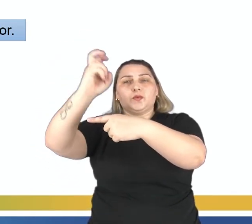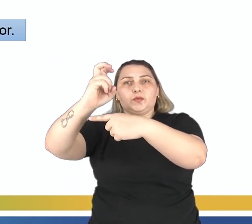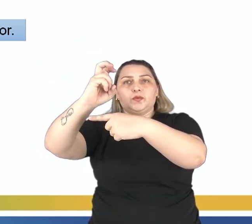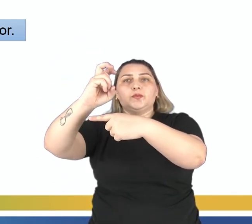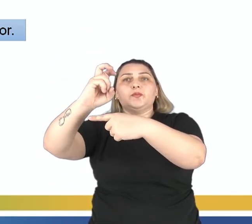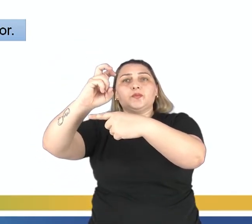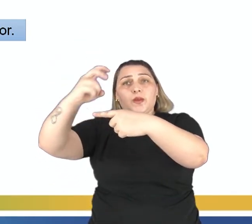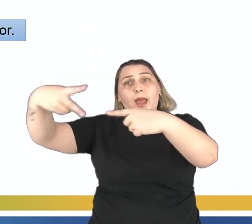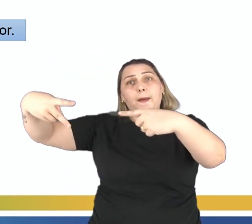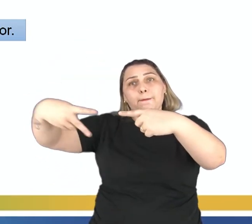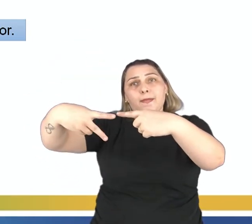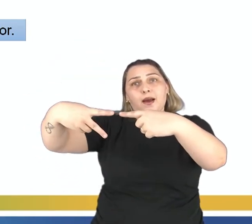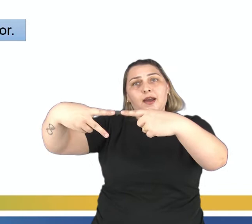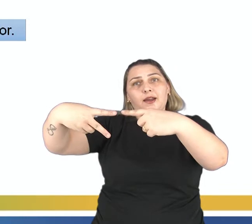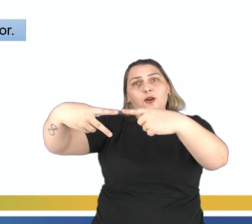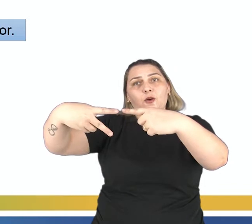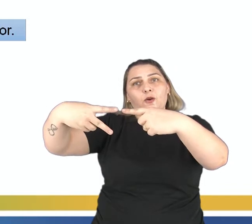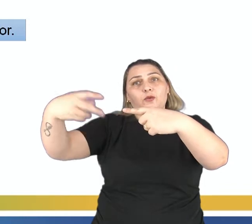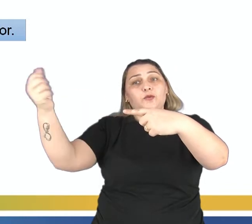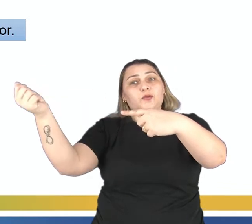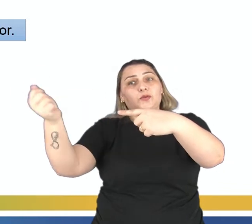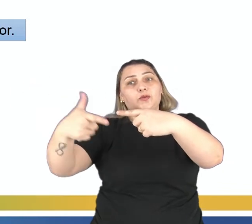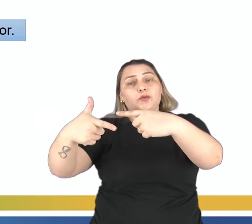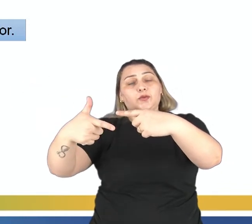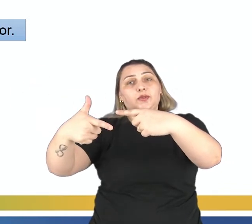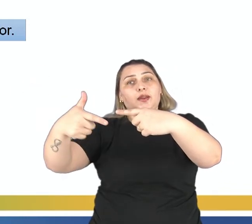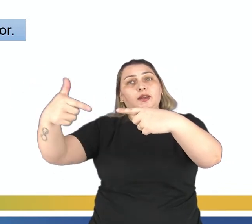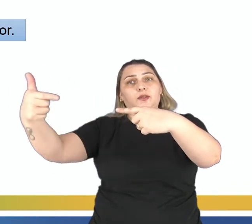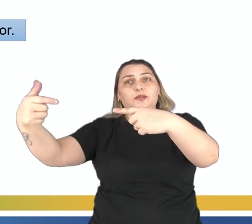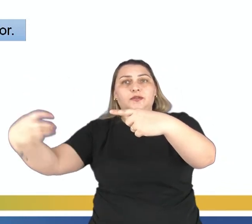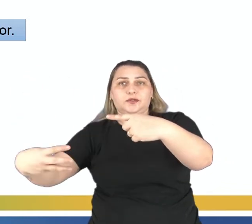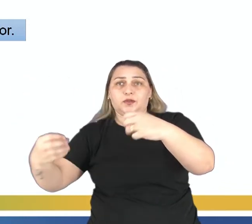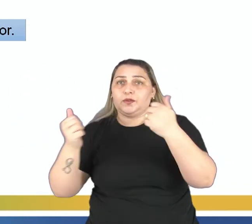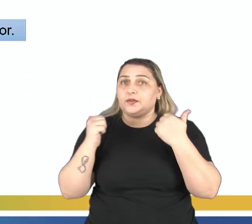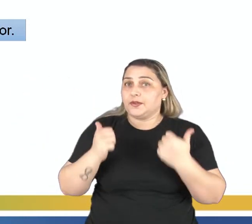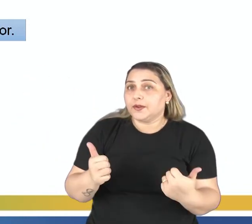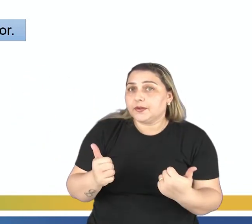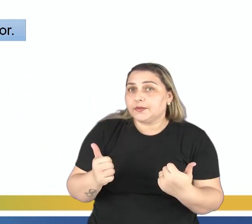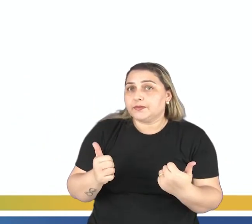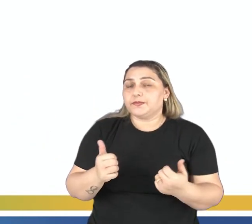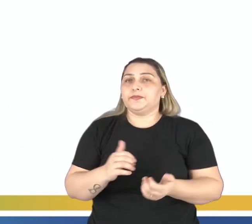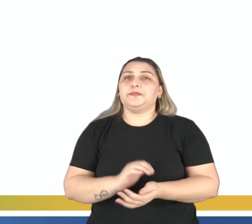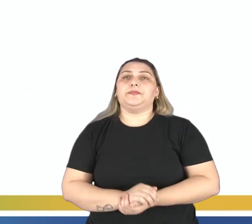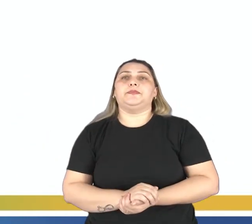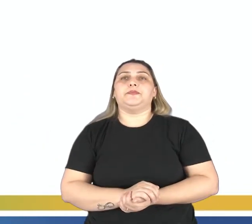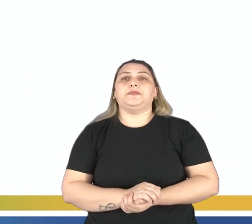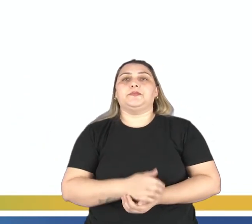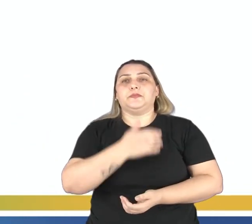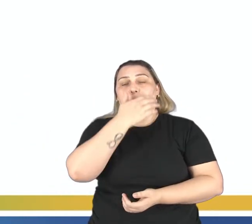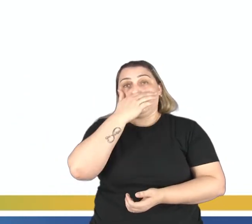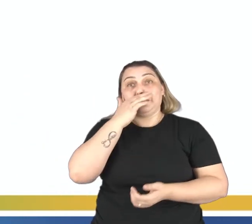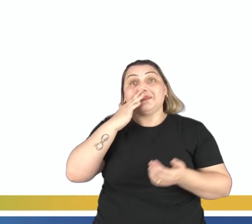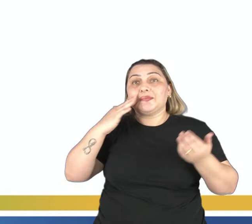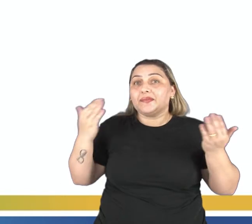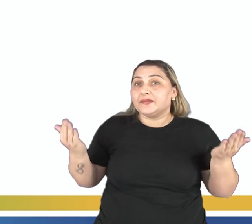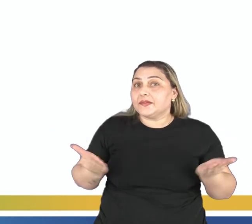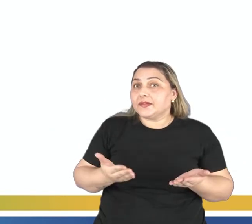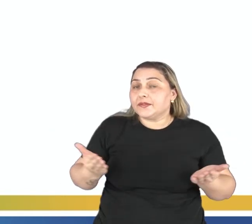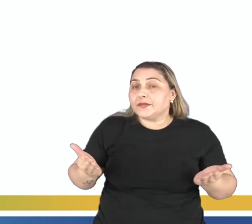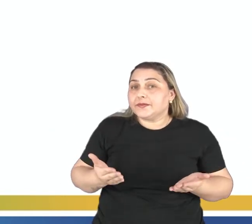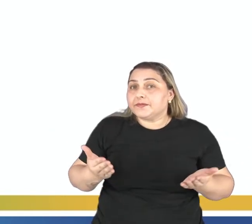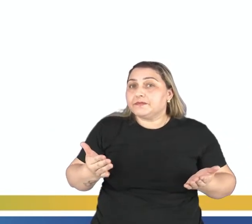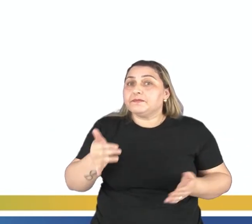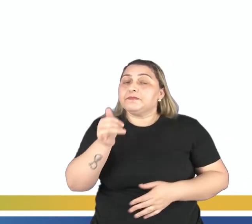é 5/3 é maior que 2/3. Tudo bem? Agora, vamos ver